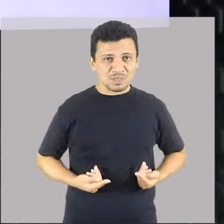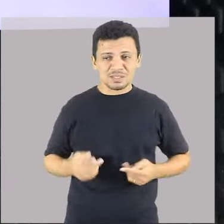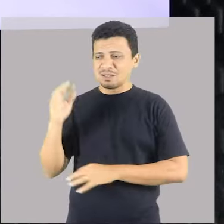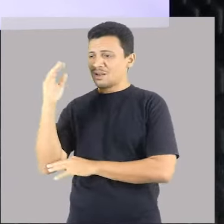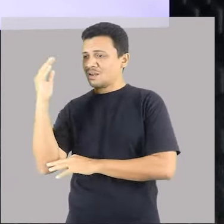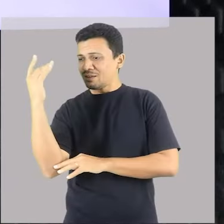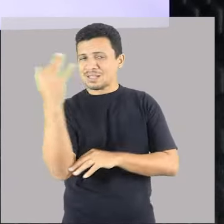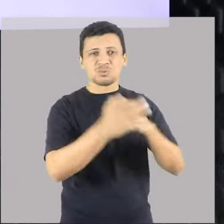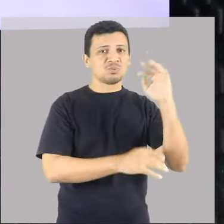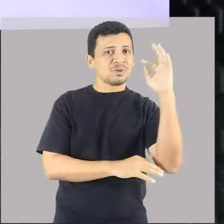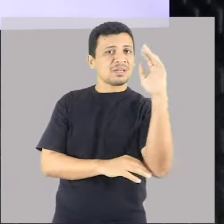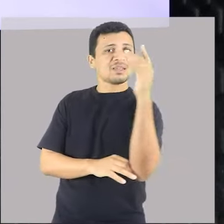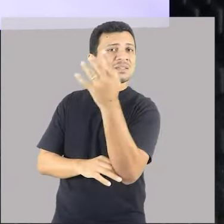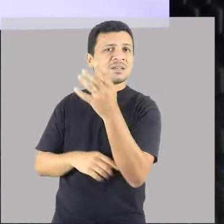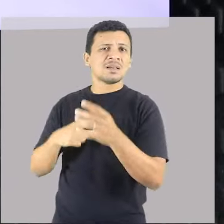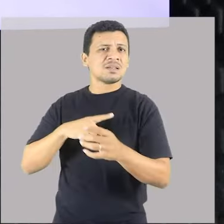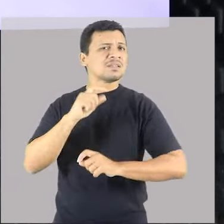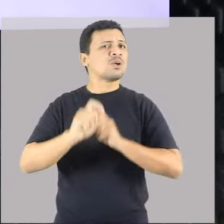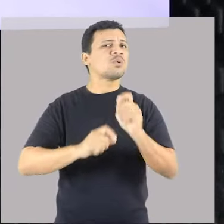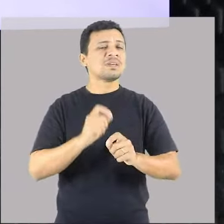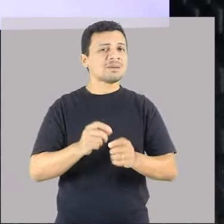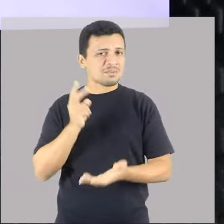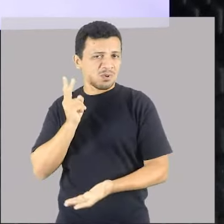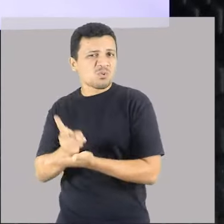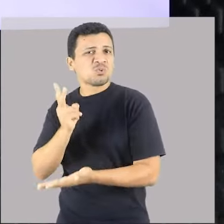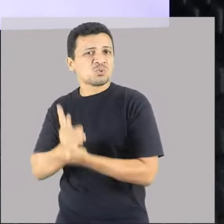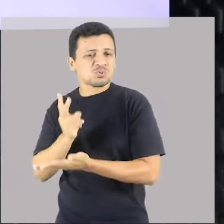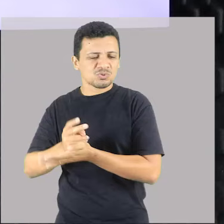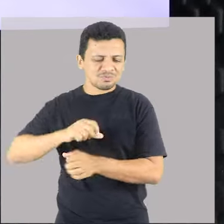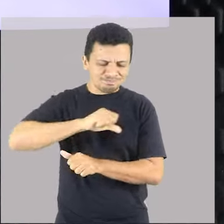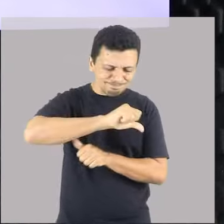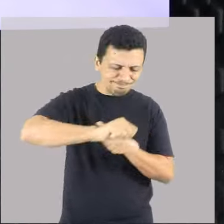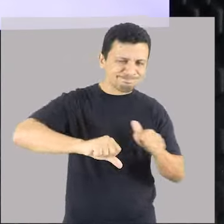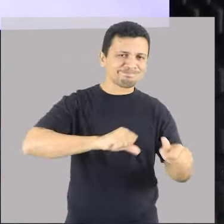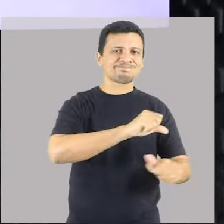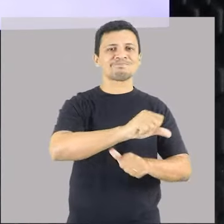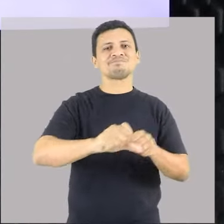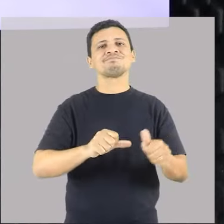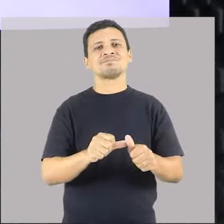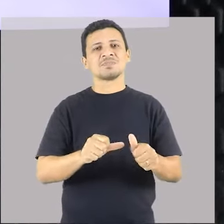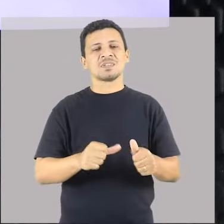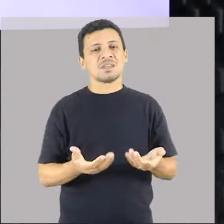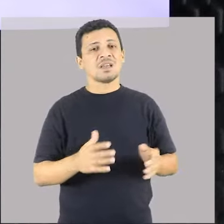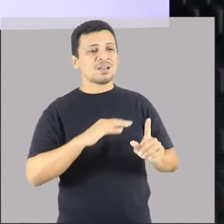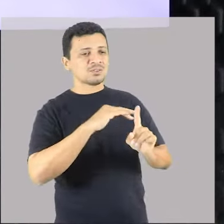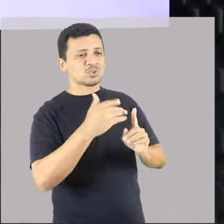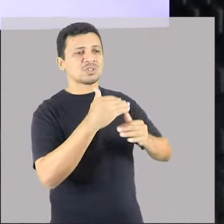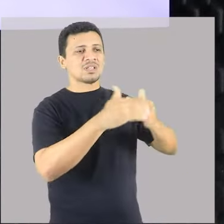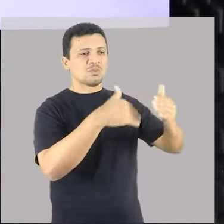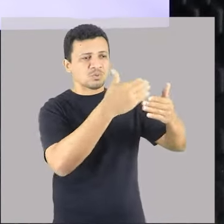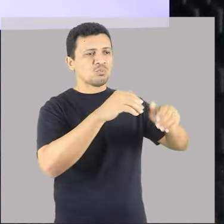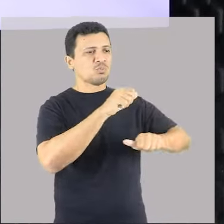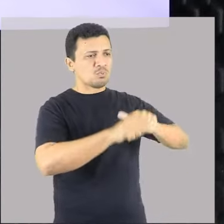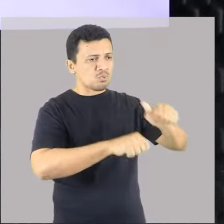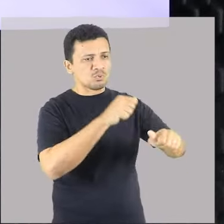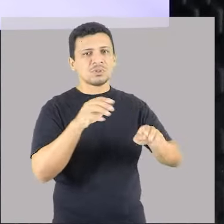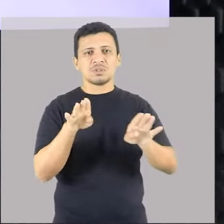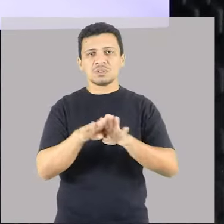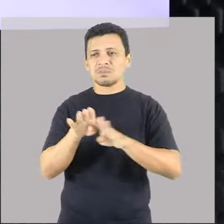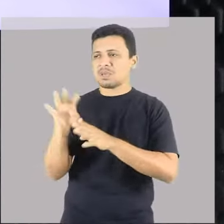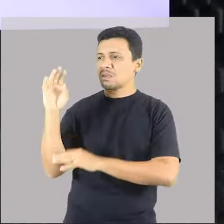o meio natural estão em constante transformação a sociedade evolui muda a natureza